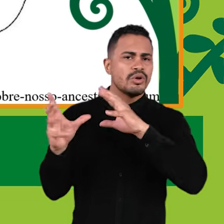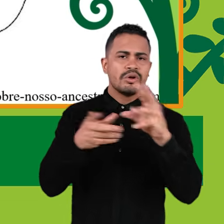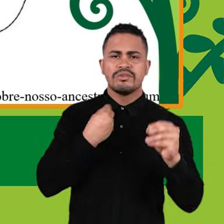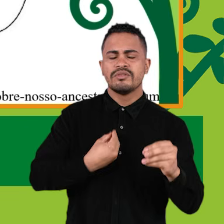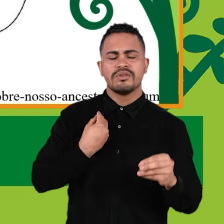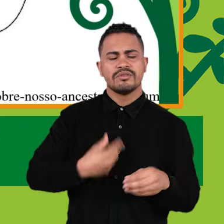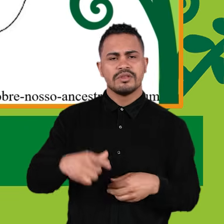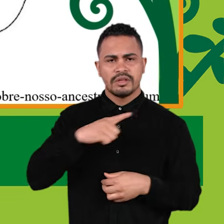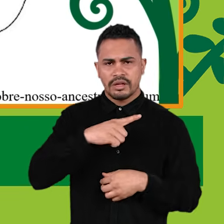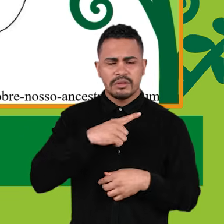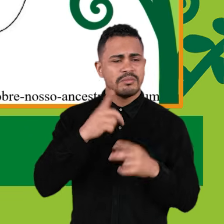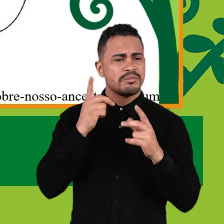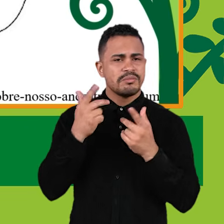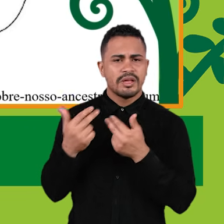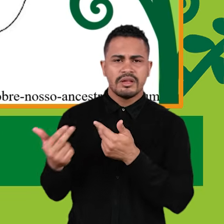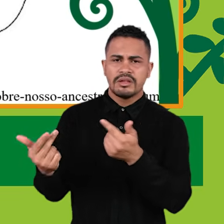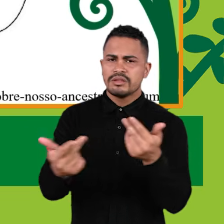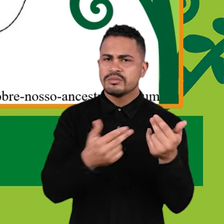DNA,